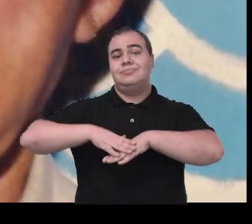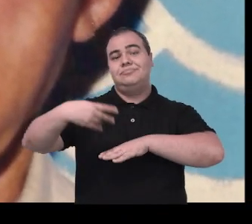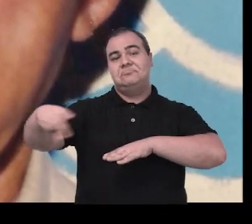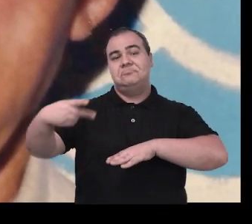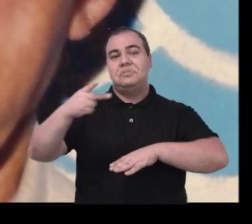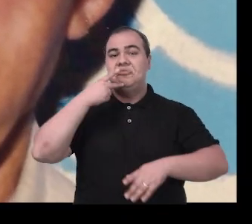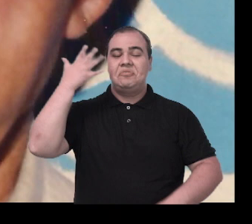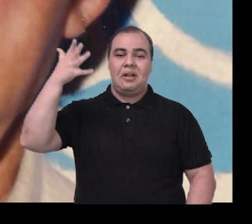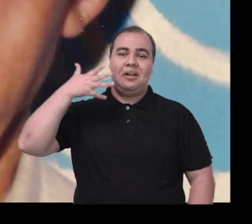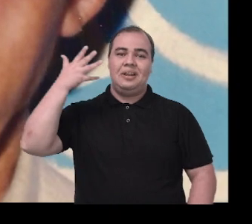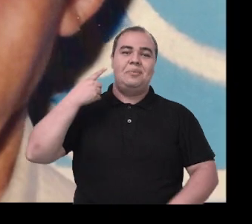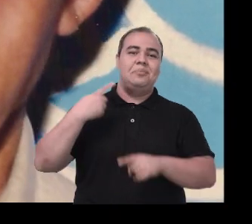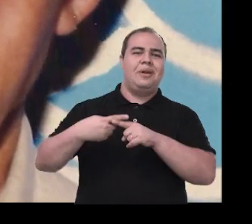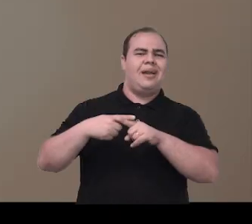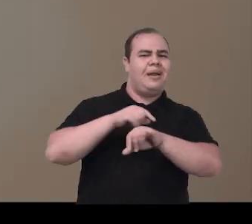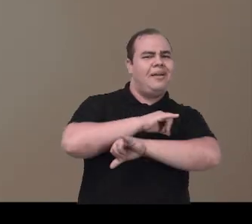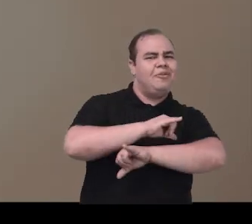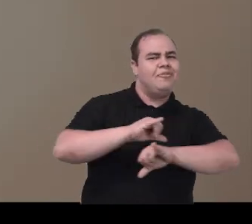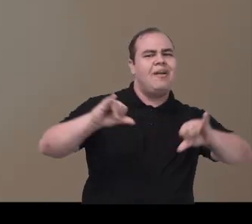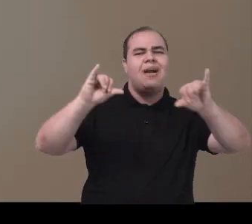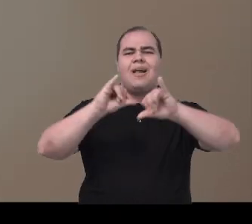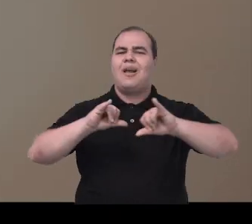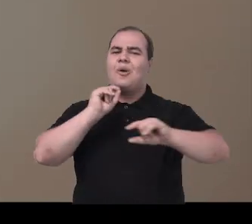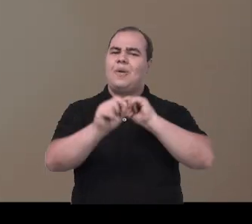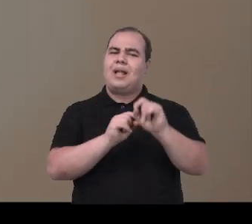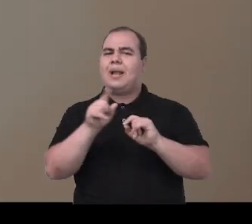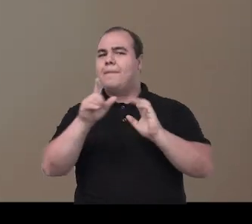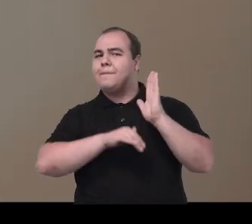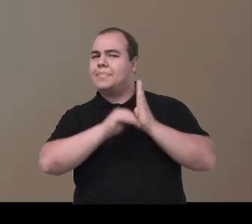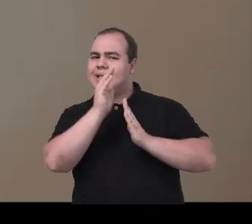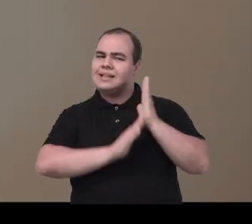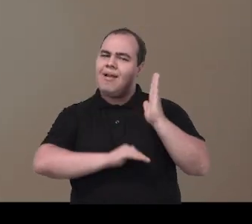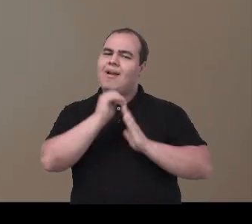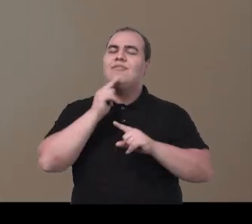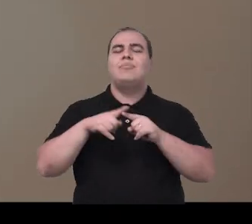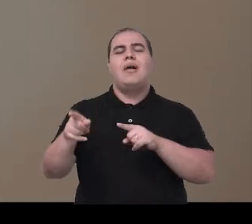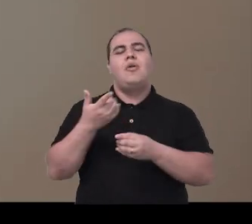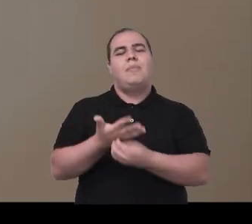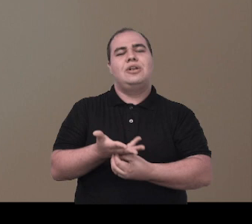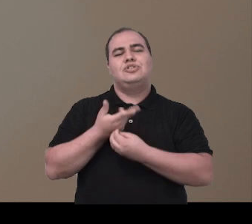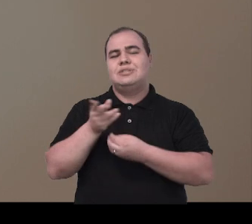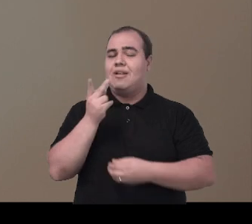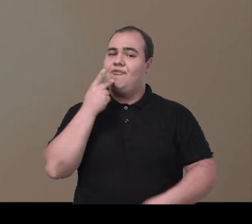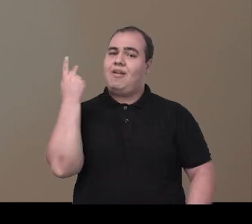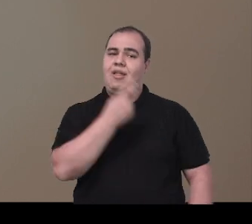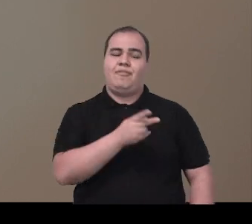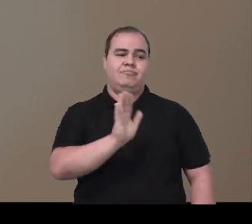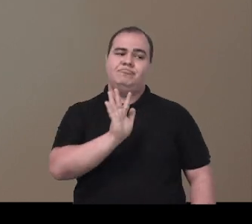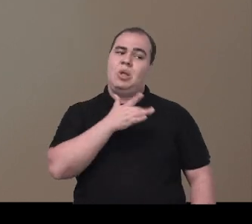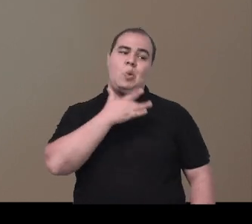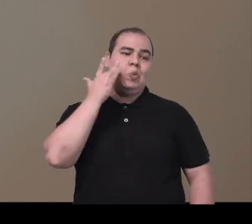1992 a 2005. Tanto é que era perguntado para ele se ele pintava, né, que ele era um artista, e ele